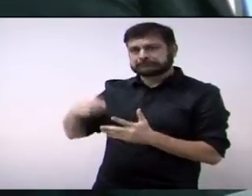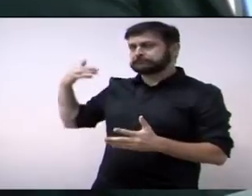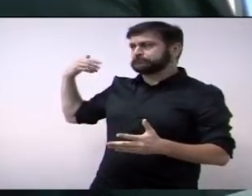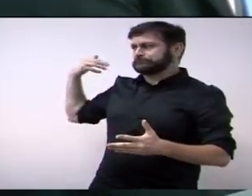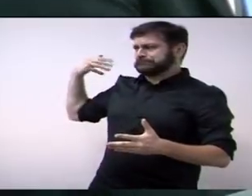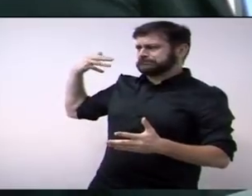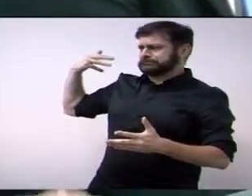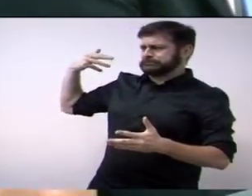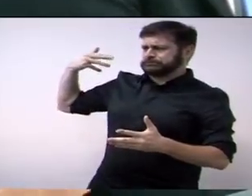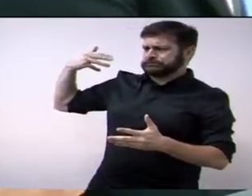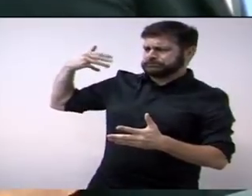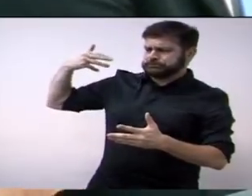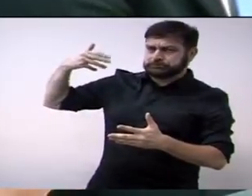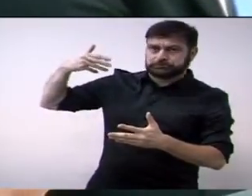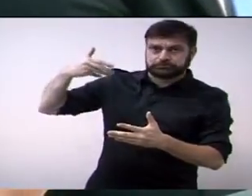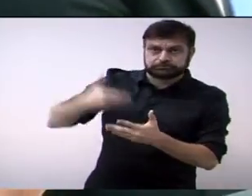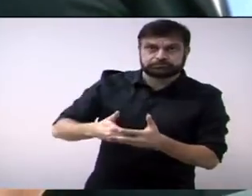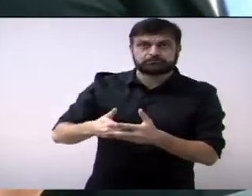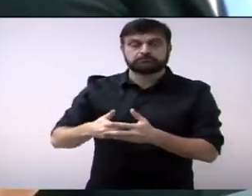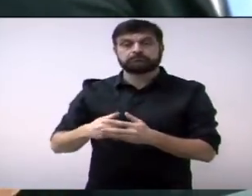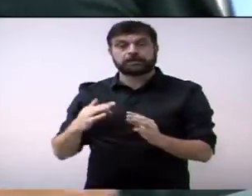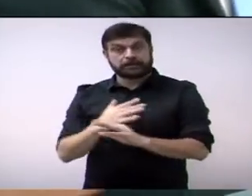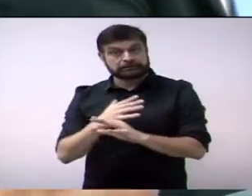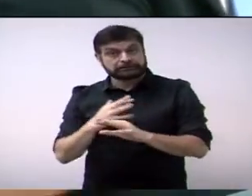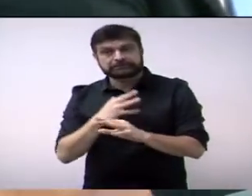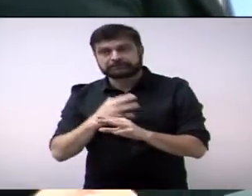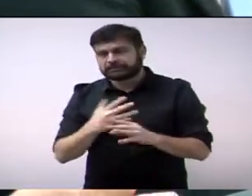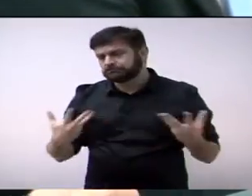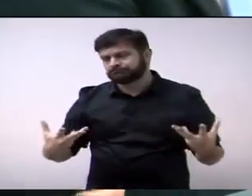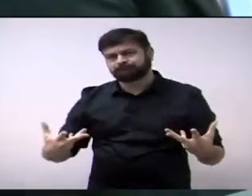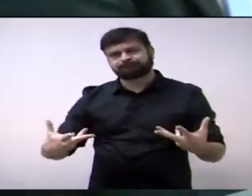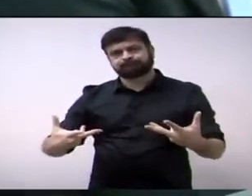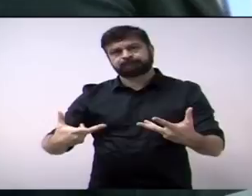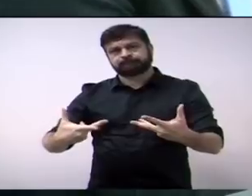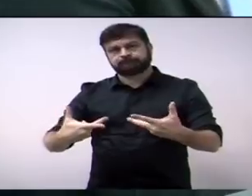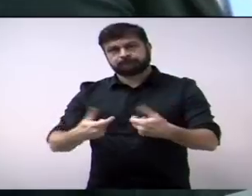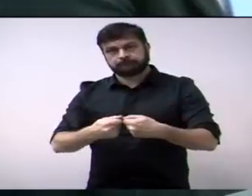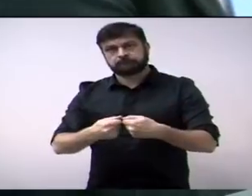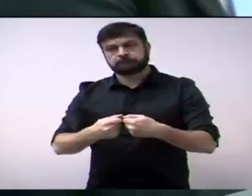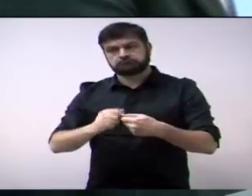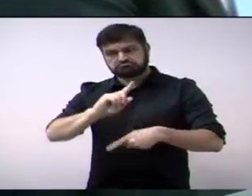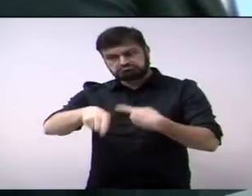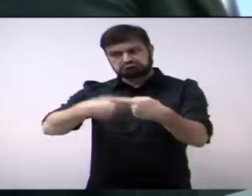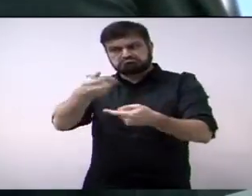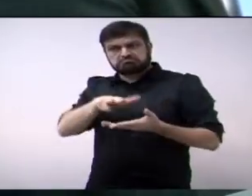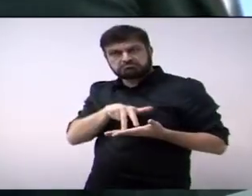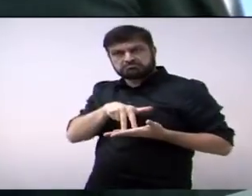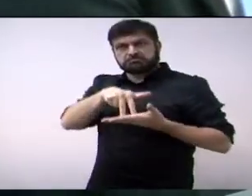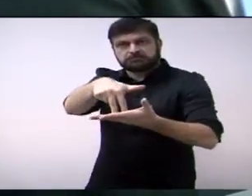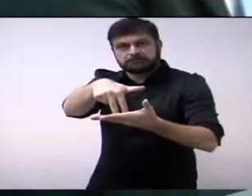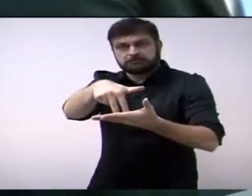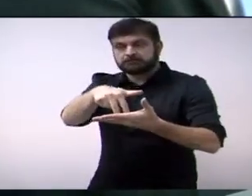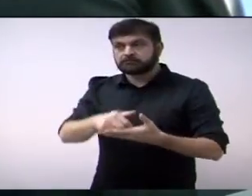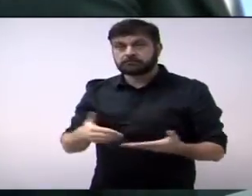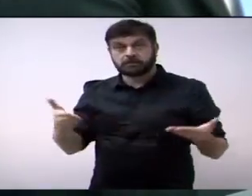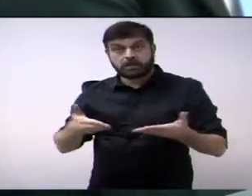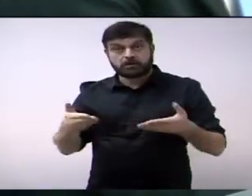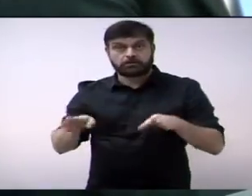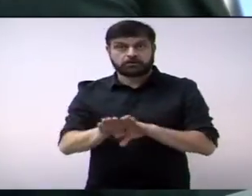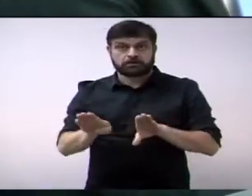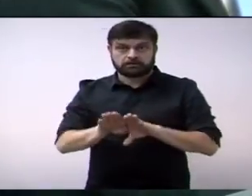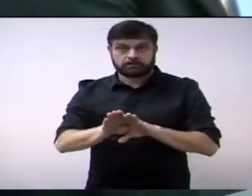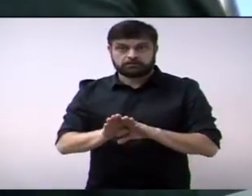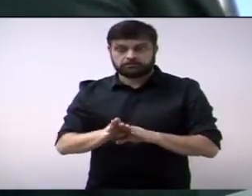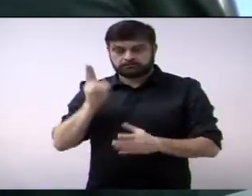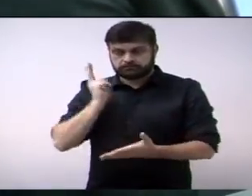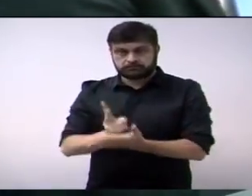tempo, a cidade tem uma capacidade maravilhosa de se reerguer e agora também não vai ser